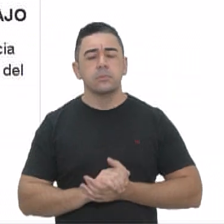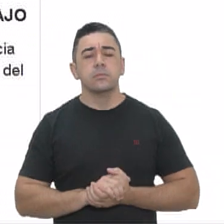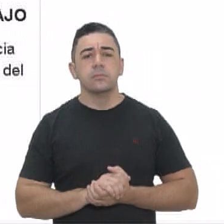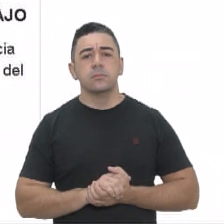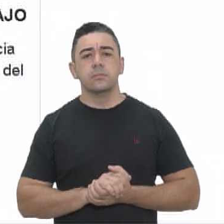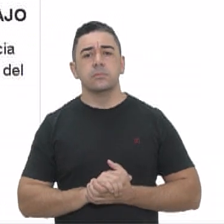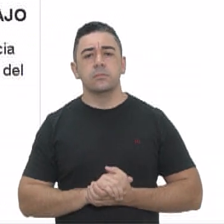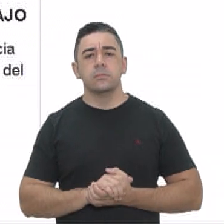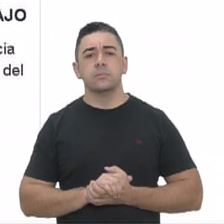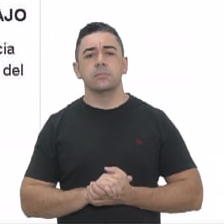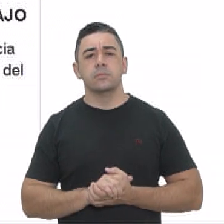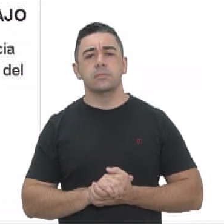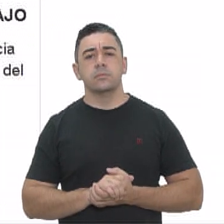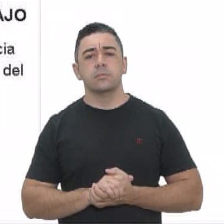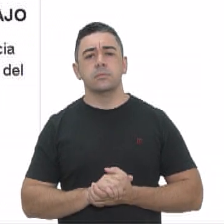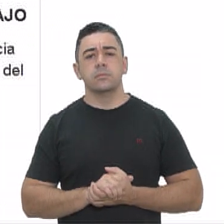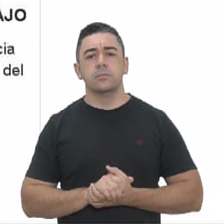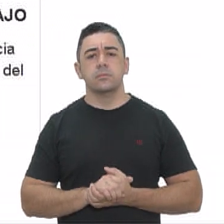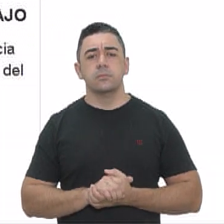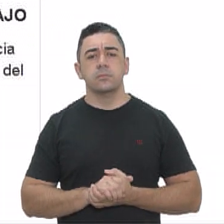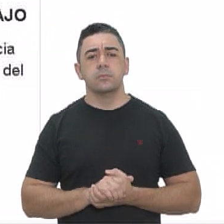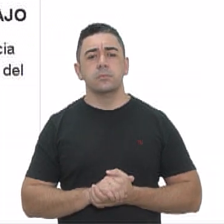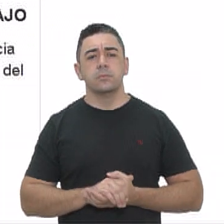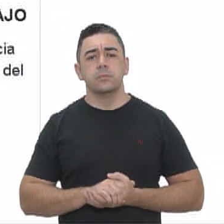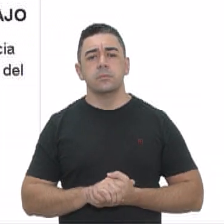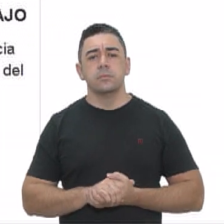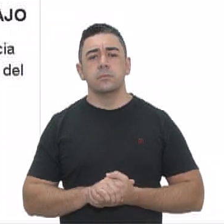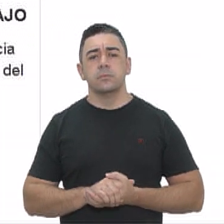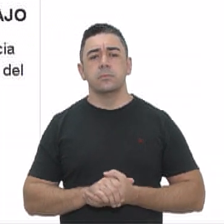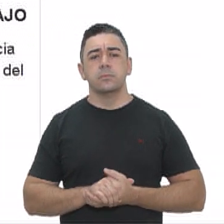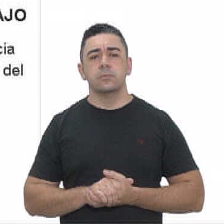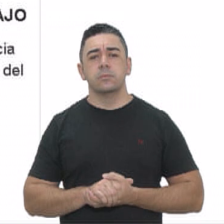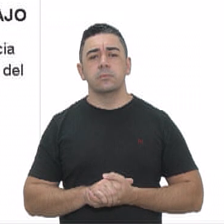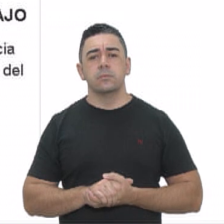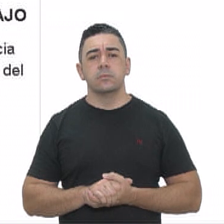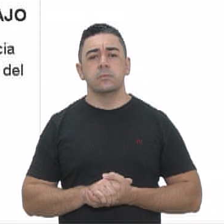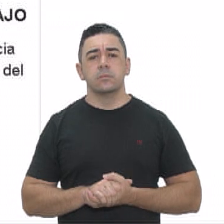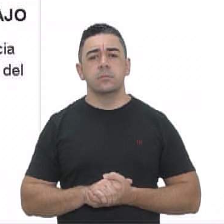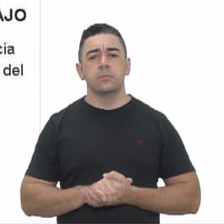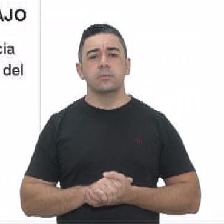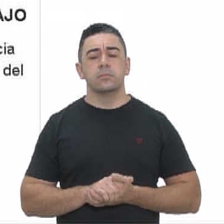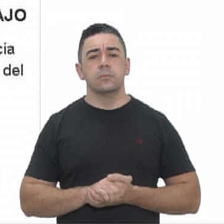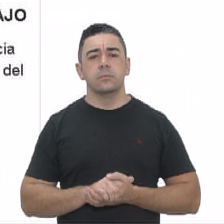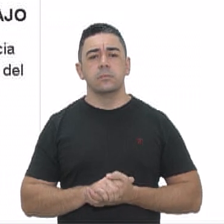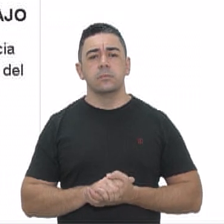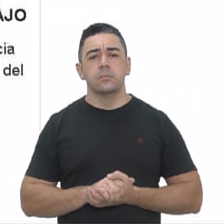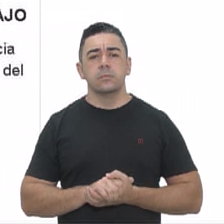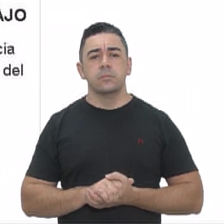primera vez, Espanha es un lugar ideal para vivir bien,